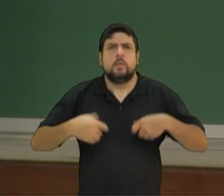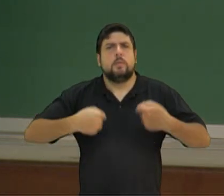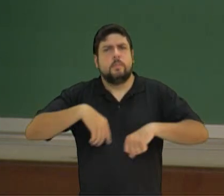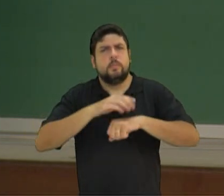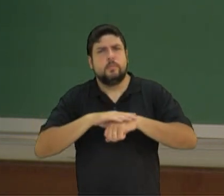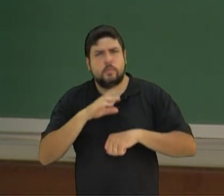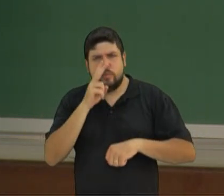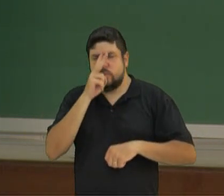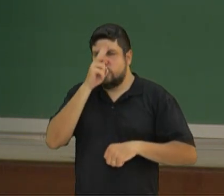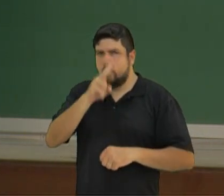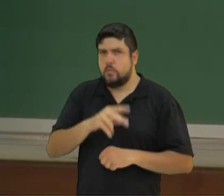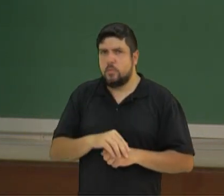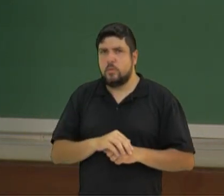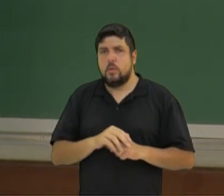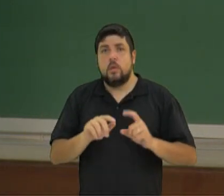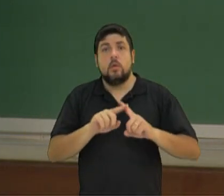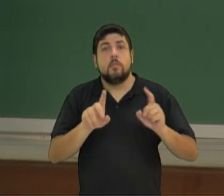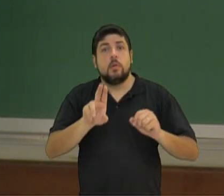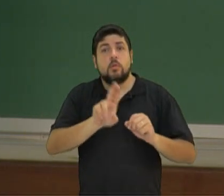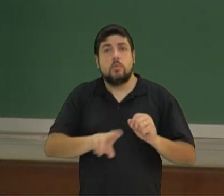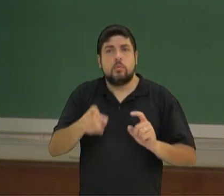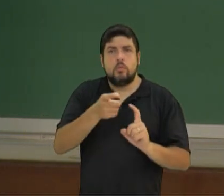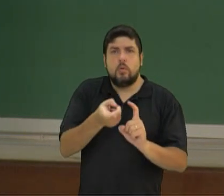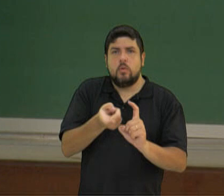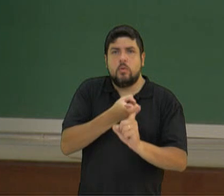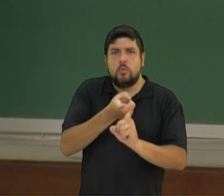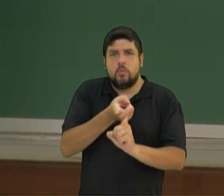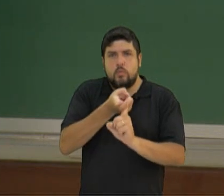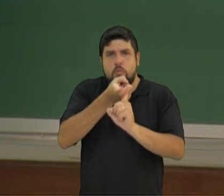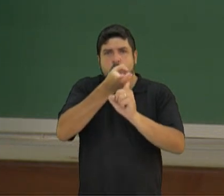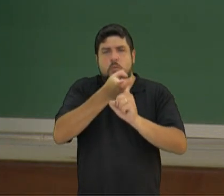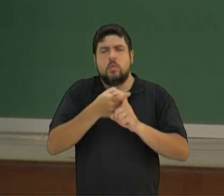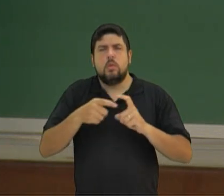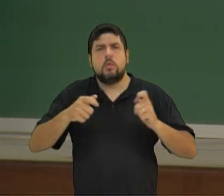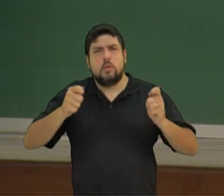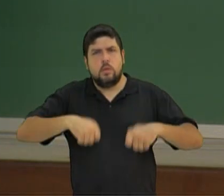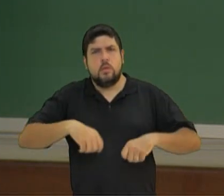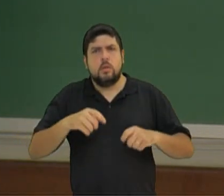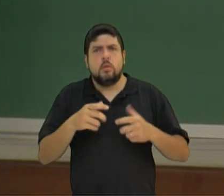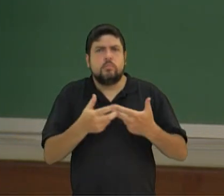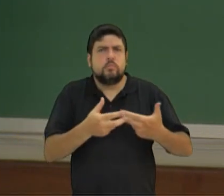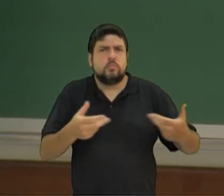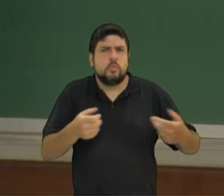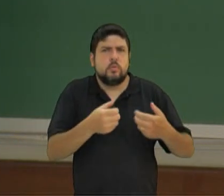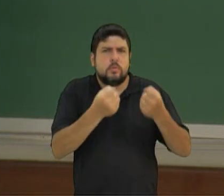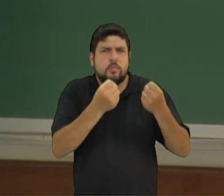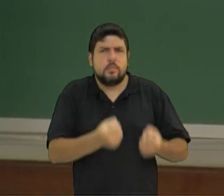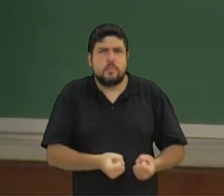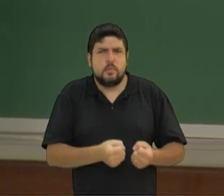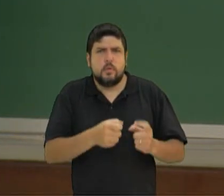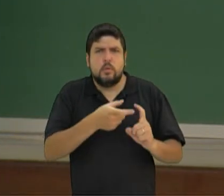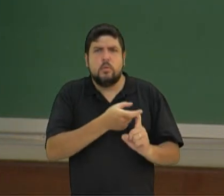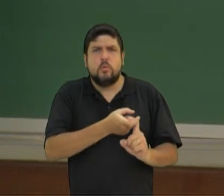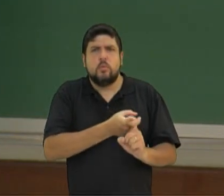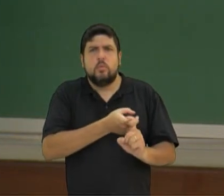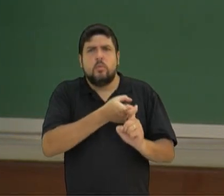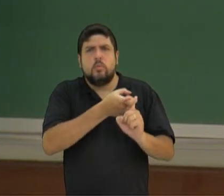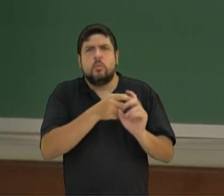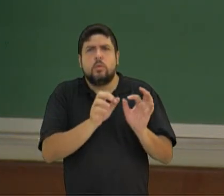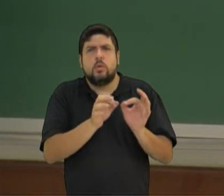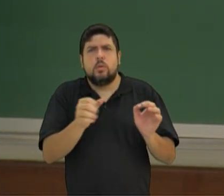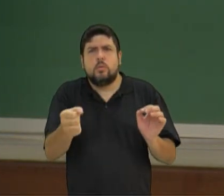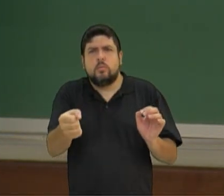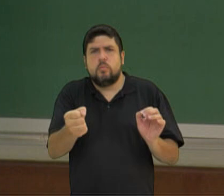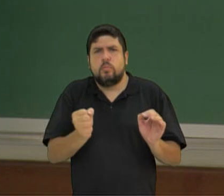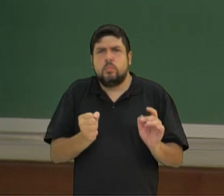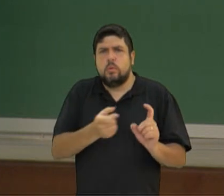forte. Mas com o uso de alavancas, eu posso levantar algo muito pesado de maneira muito simples. E